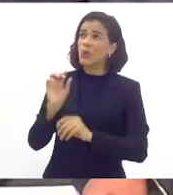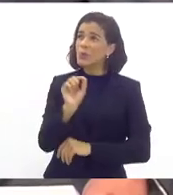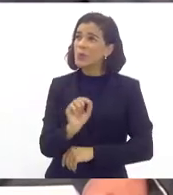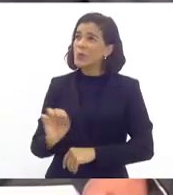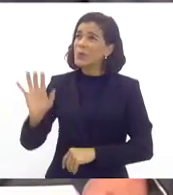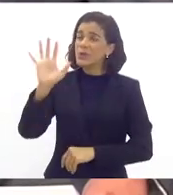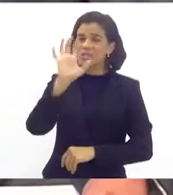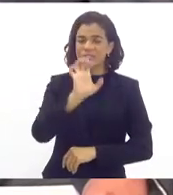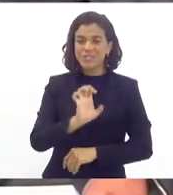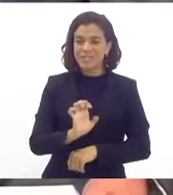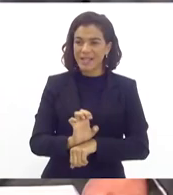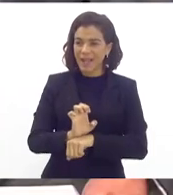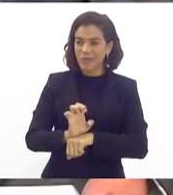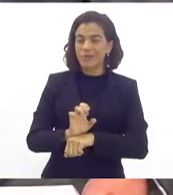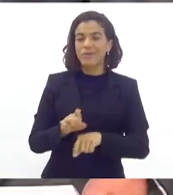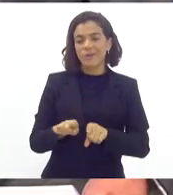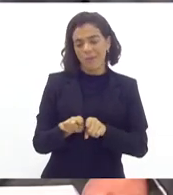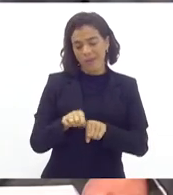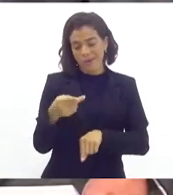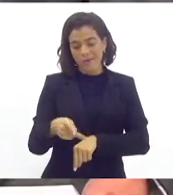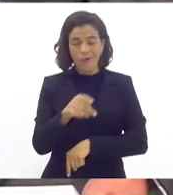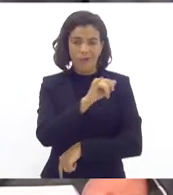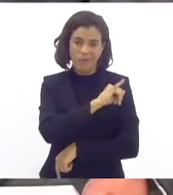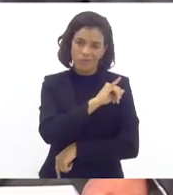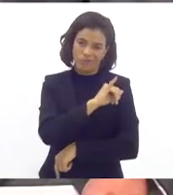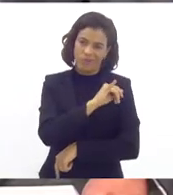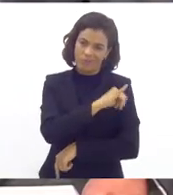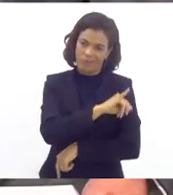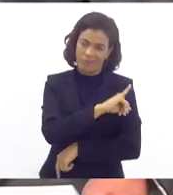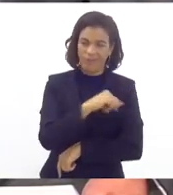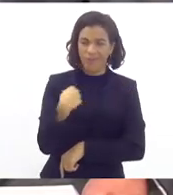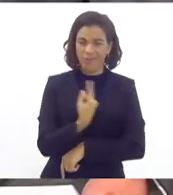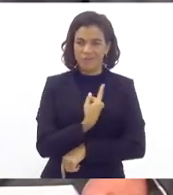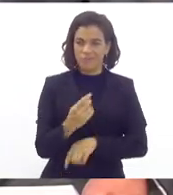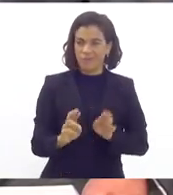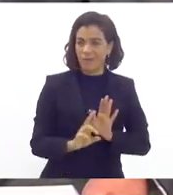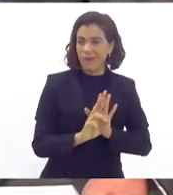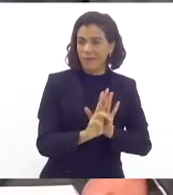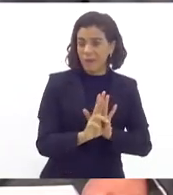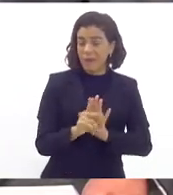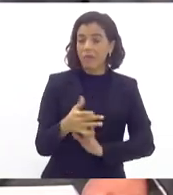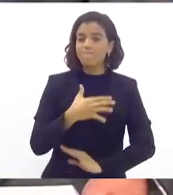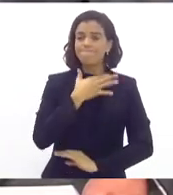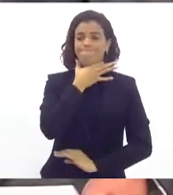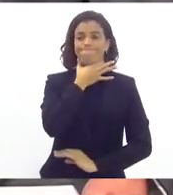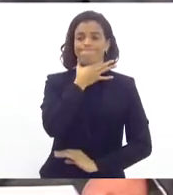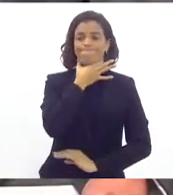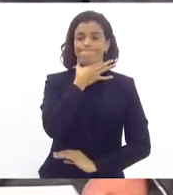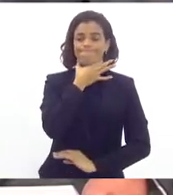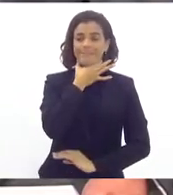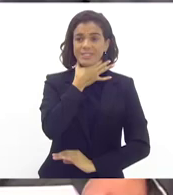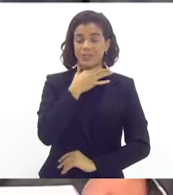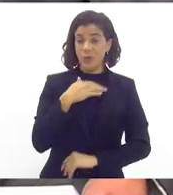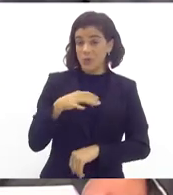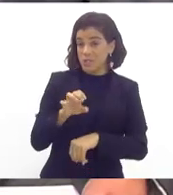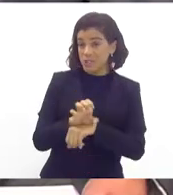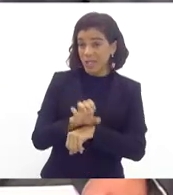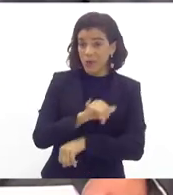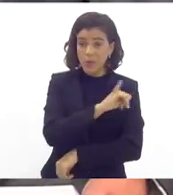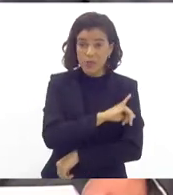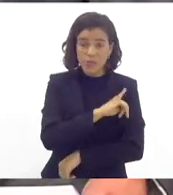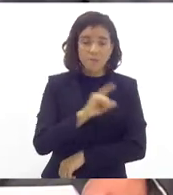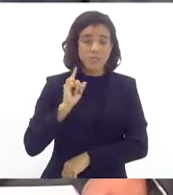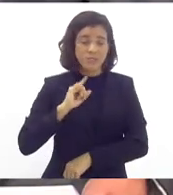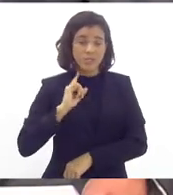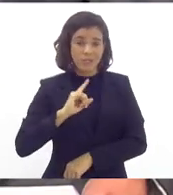Rio de Janeiro, né, que a gente está aqui representando, estão em sufoco. Né? Tanto é que o estado do Rio de Janeiro, Minas